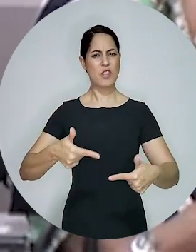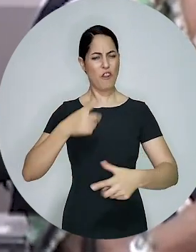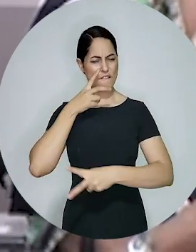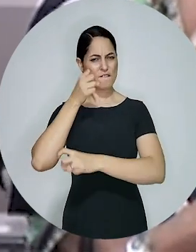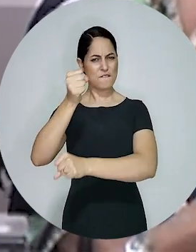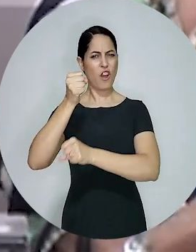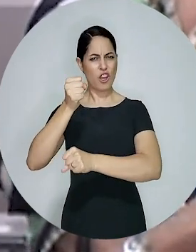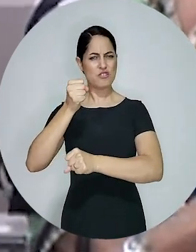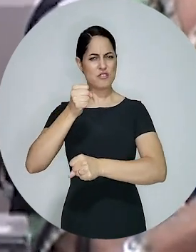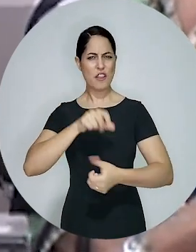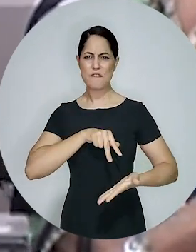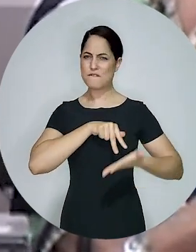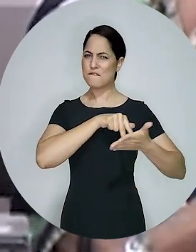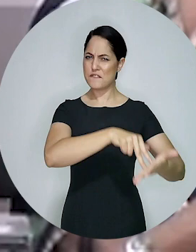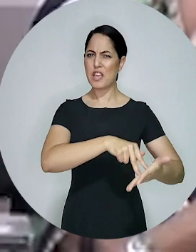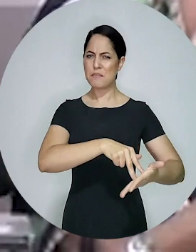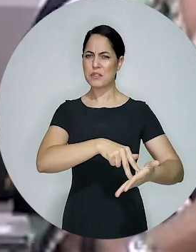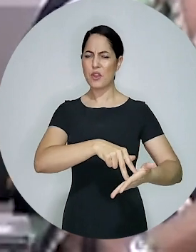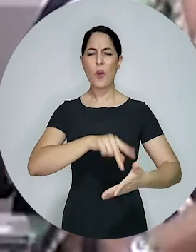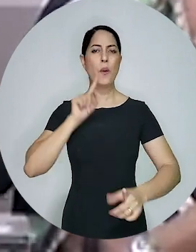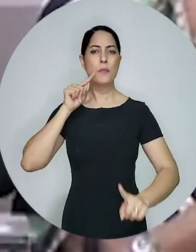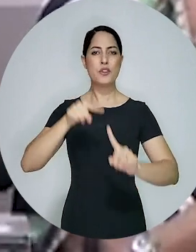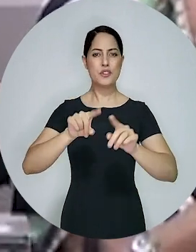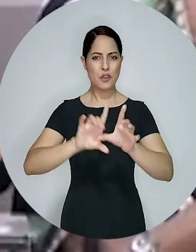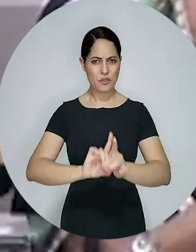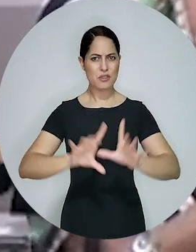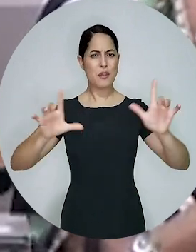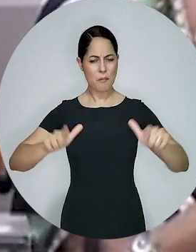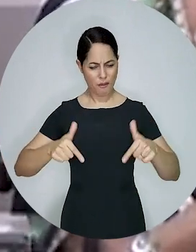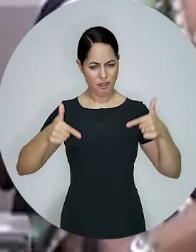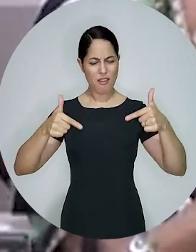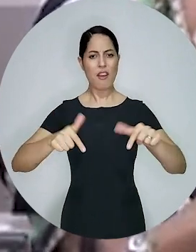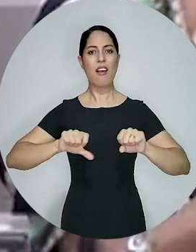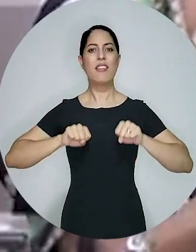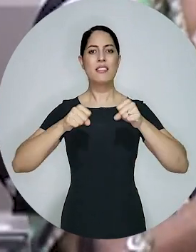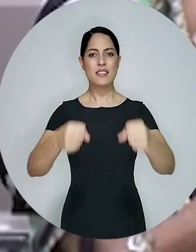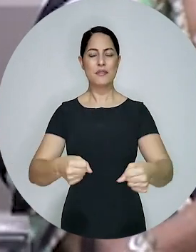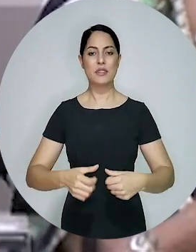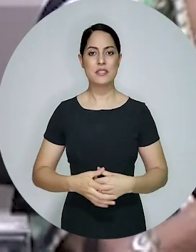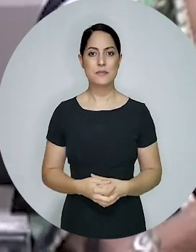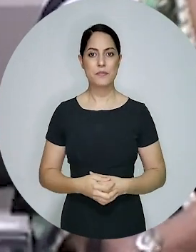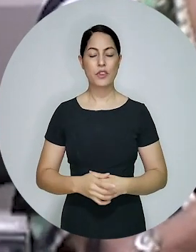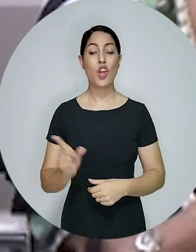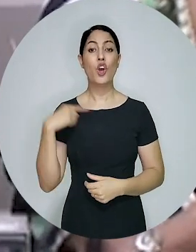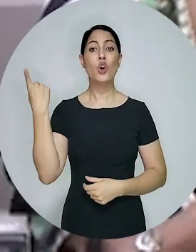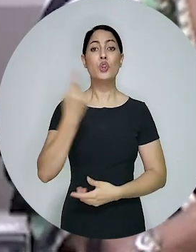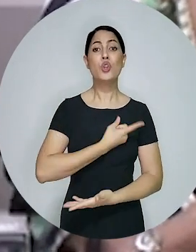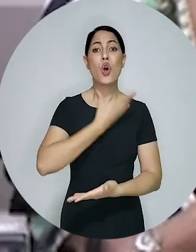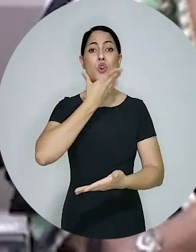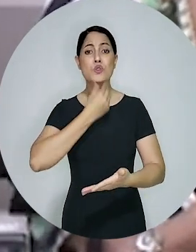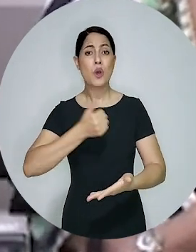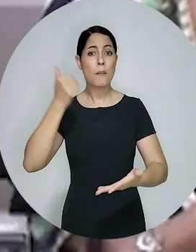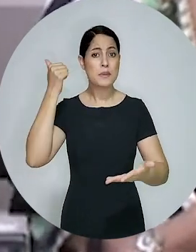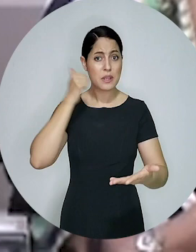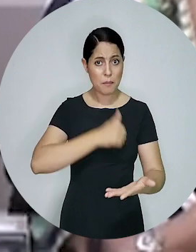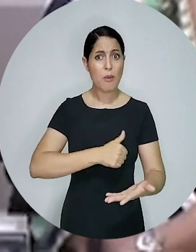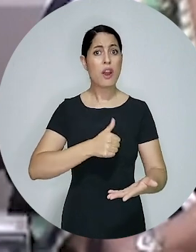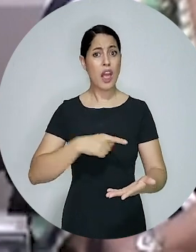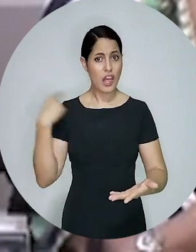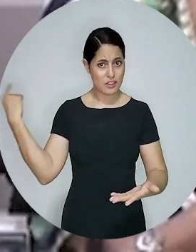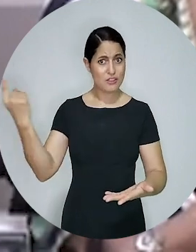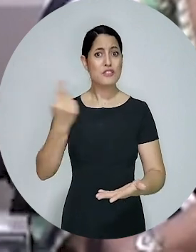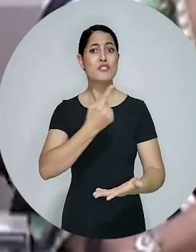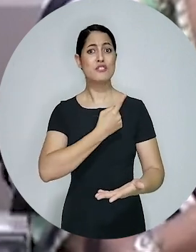e fortes em defesa da democracia. Me perdoem ser muito direto. A história dos homens e mulheres, que é, no fundo, o que